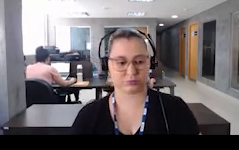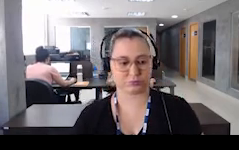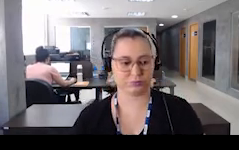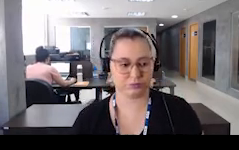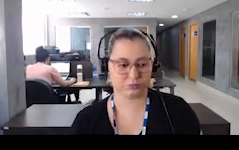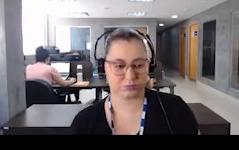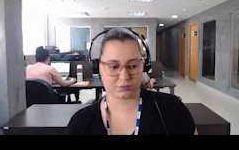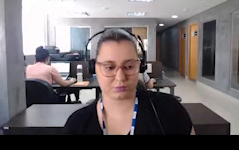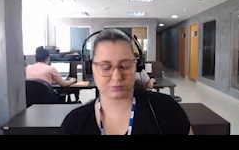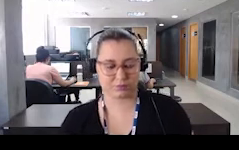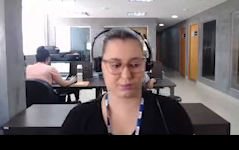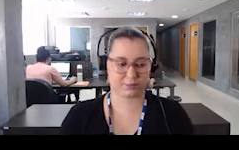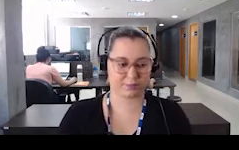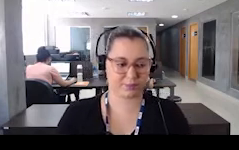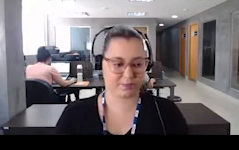24,2,